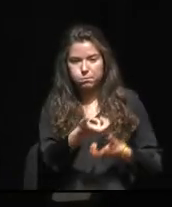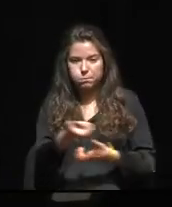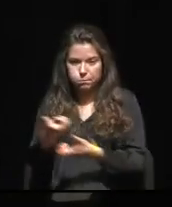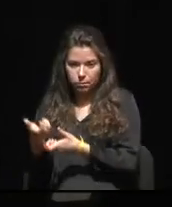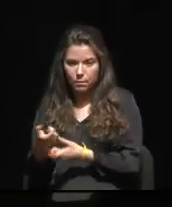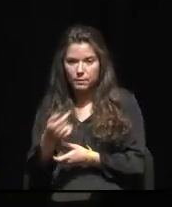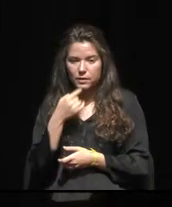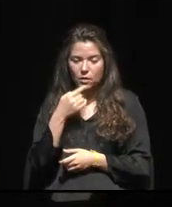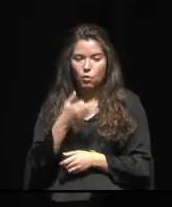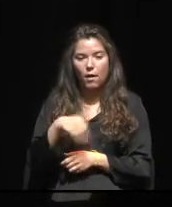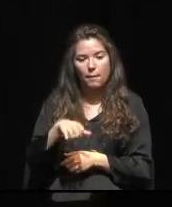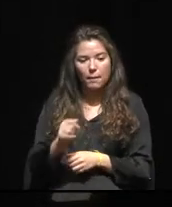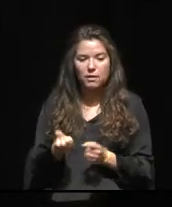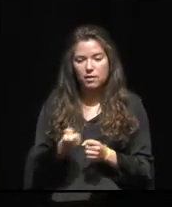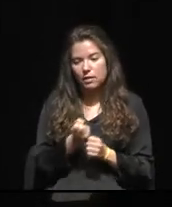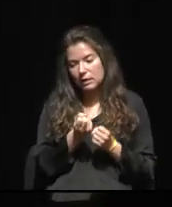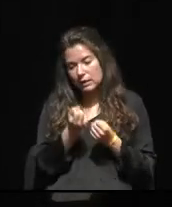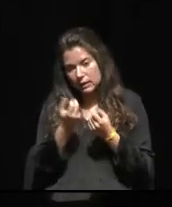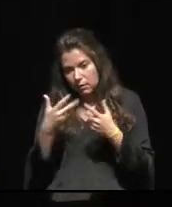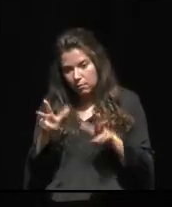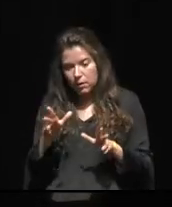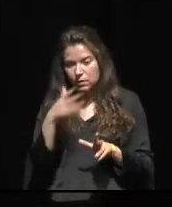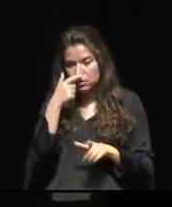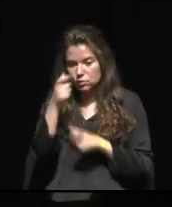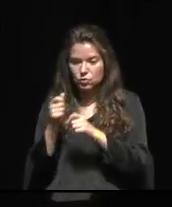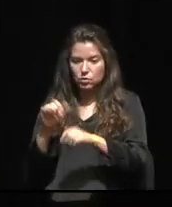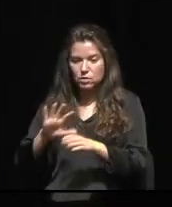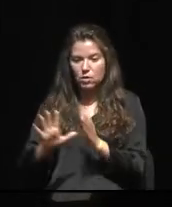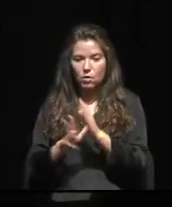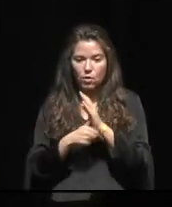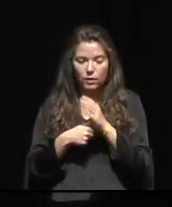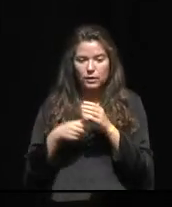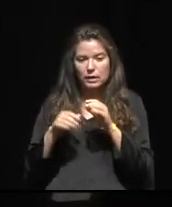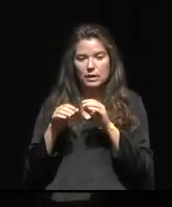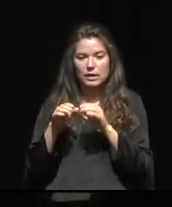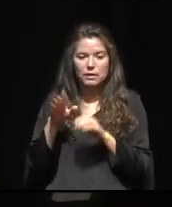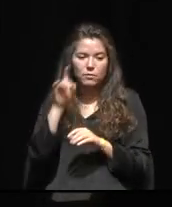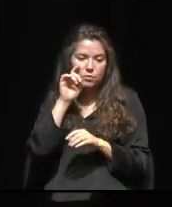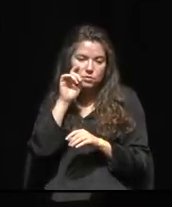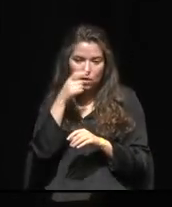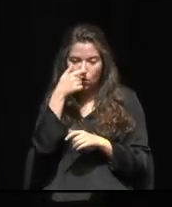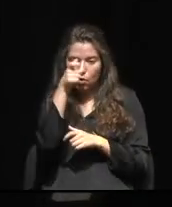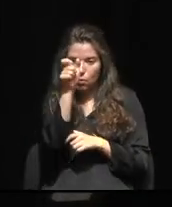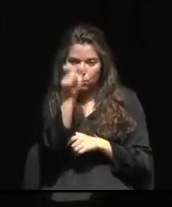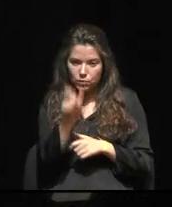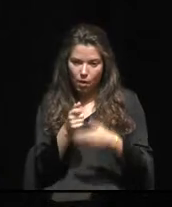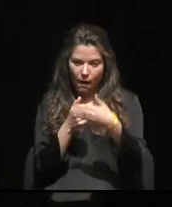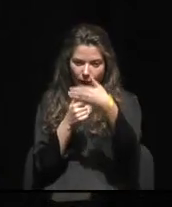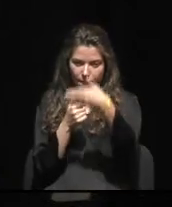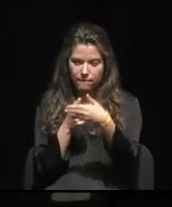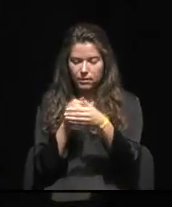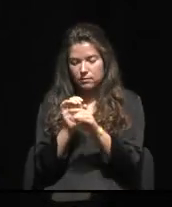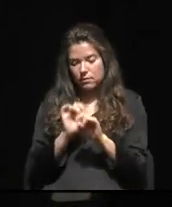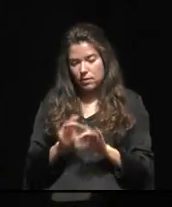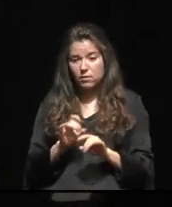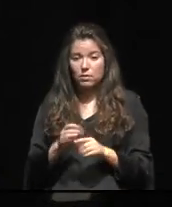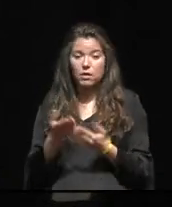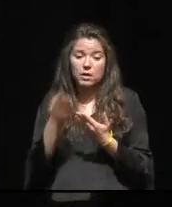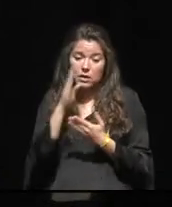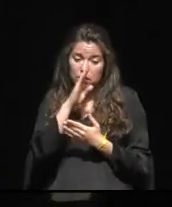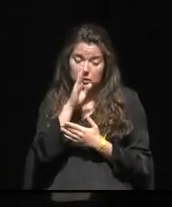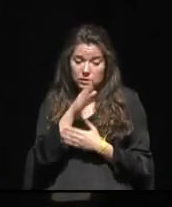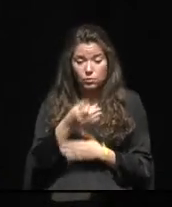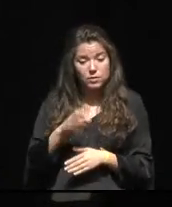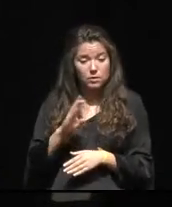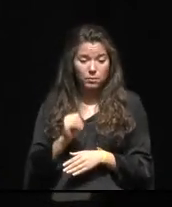o amá liberte os refes e que par do usado de pessoas como escudos humanos se assim não for o PCP não estará a